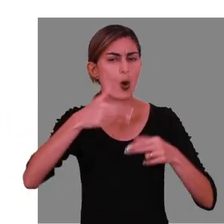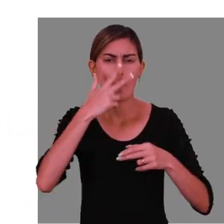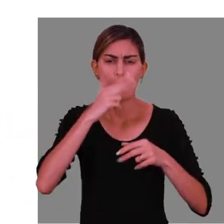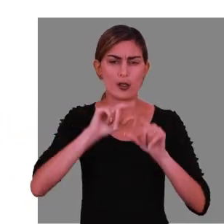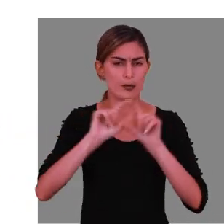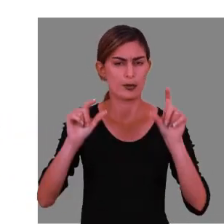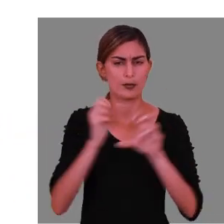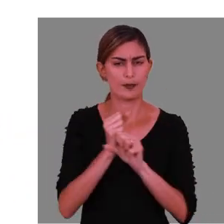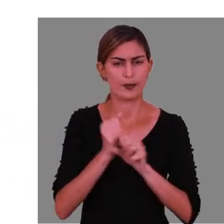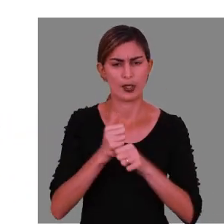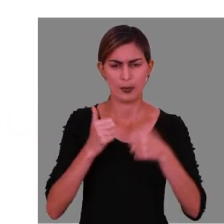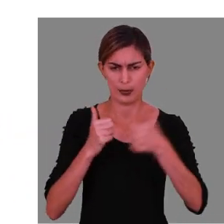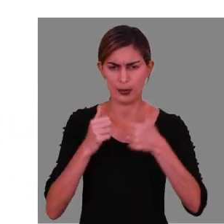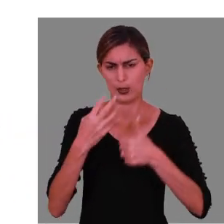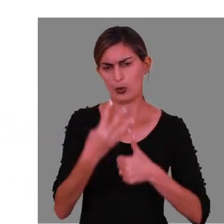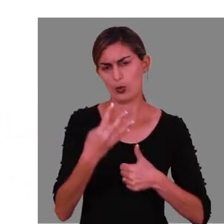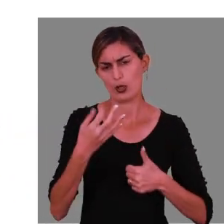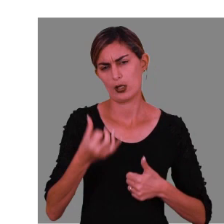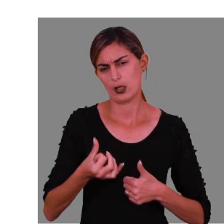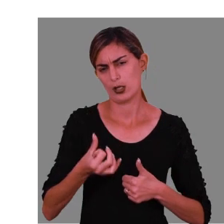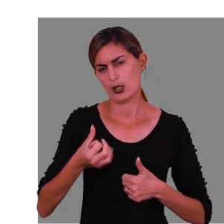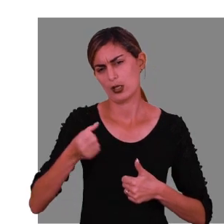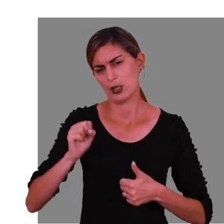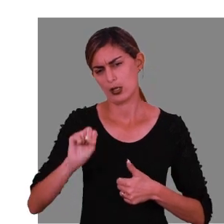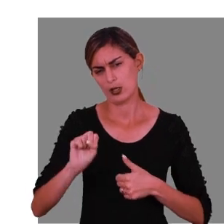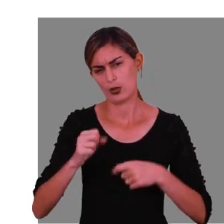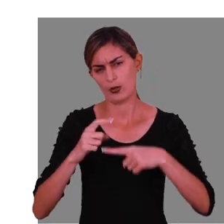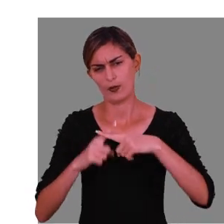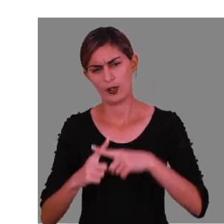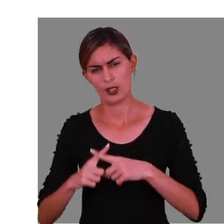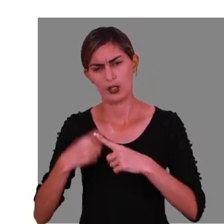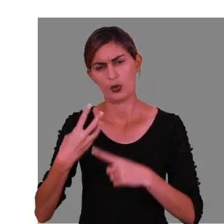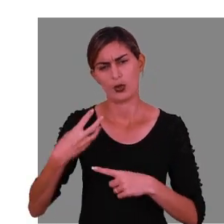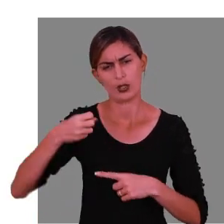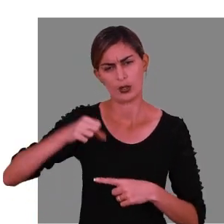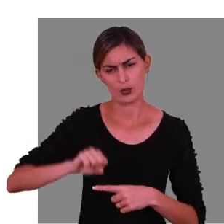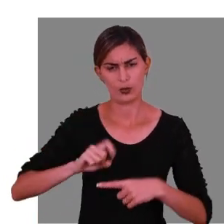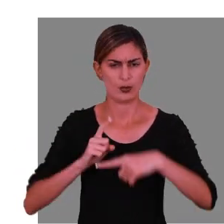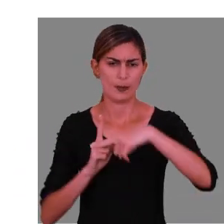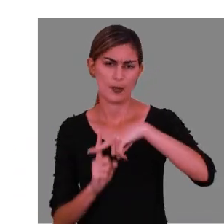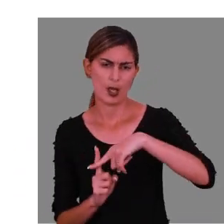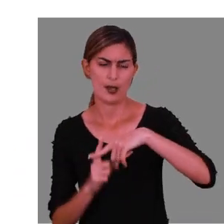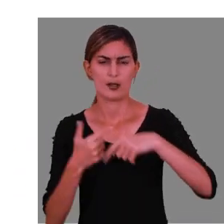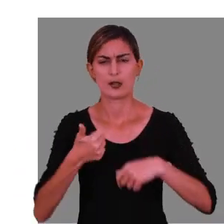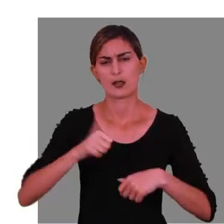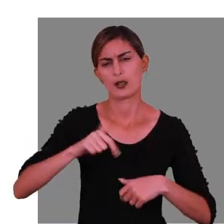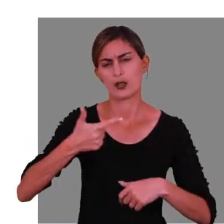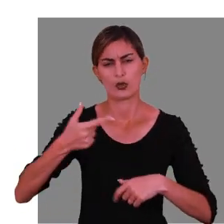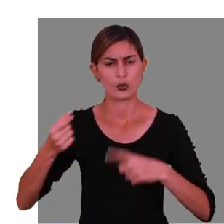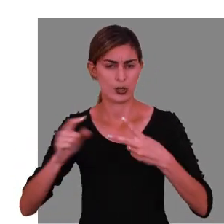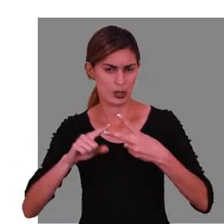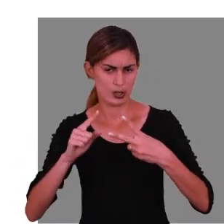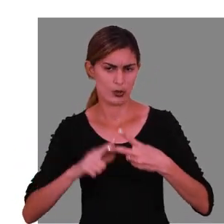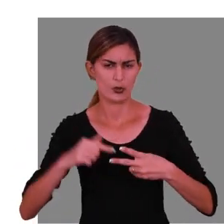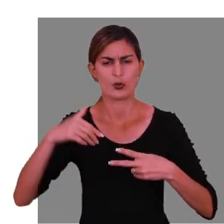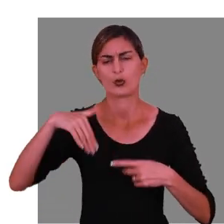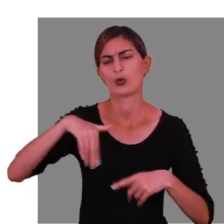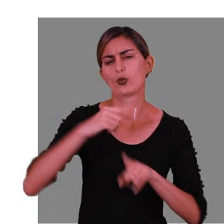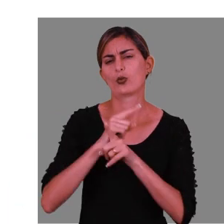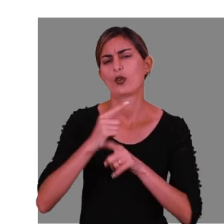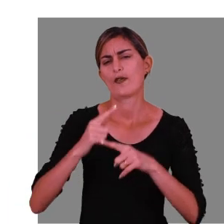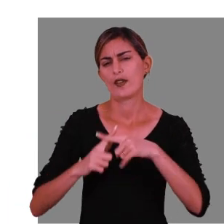raciocínio de cálculo. Primeiro metabolismo vezes o primeiro tempo de exposição mais o segundo